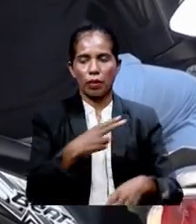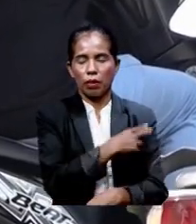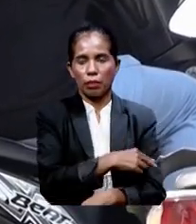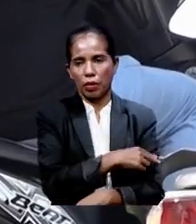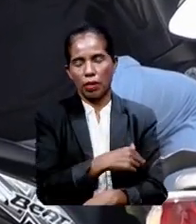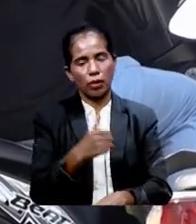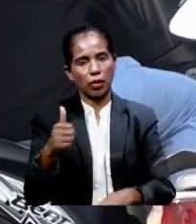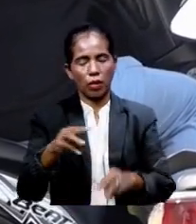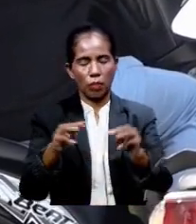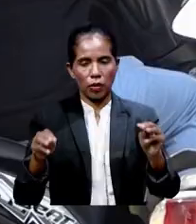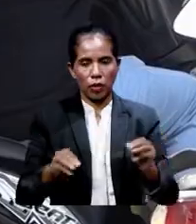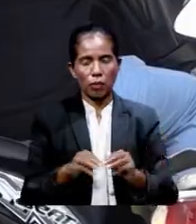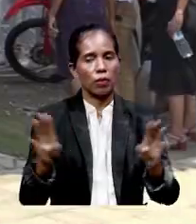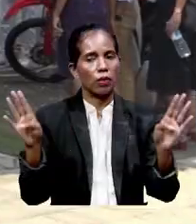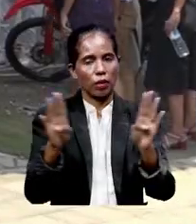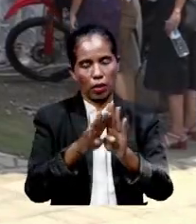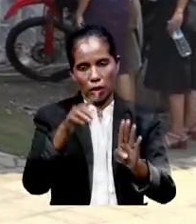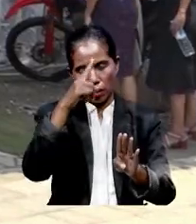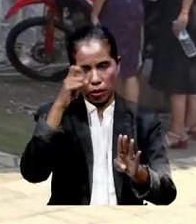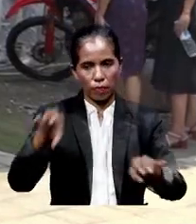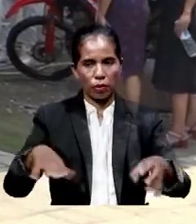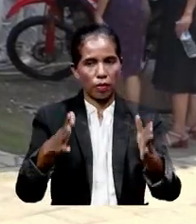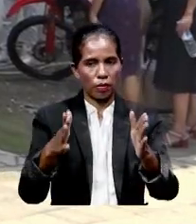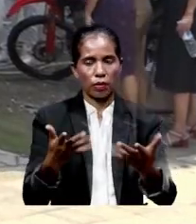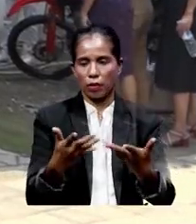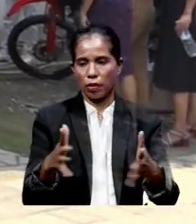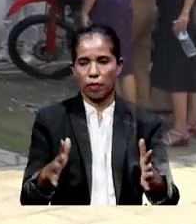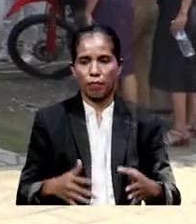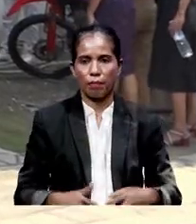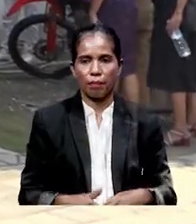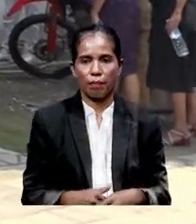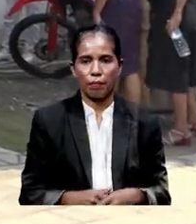município taka provisório tamba recurso humano laiha. Equipa cobertura, ZMN.